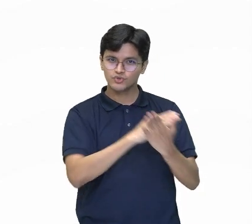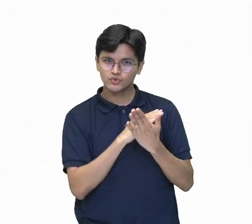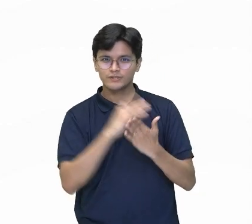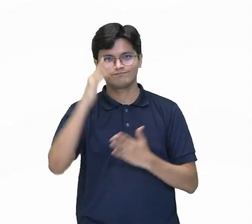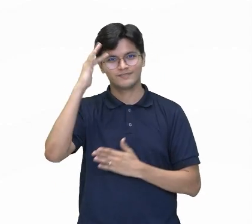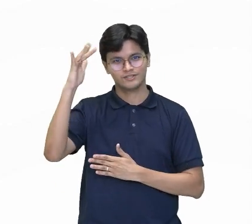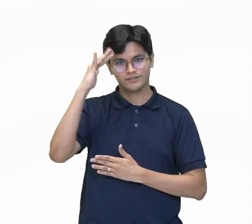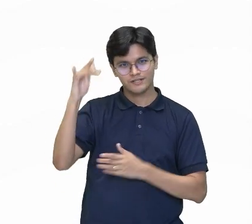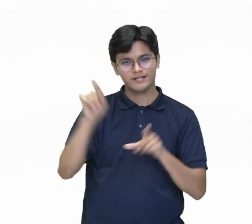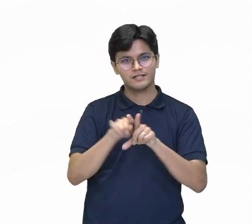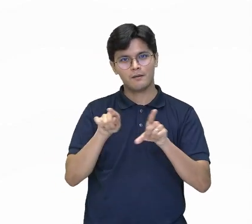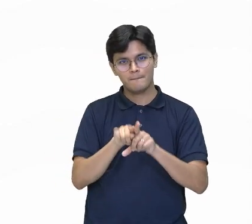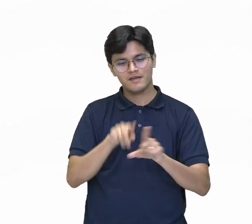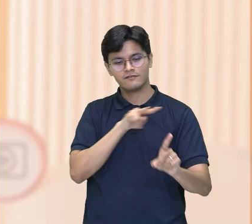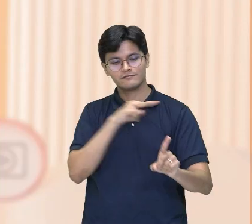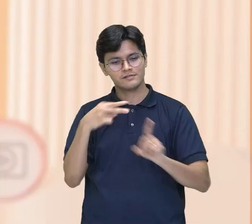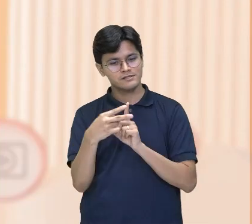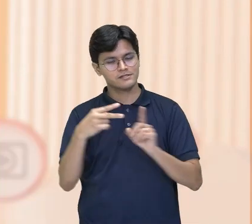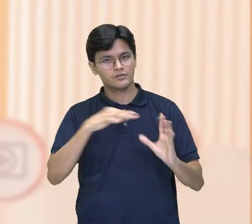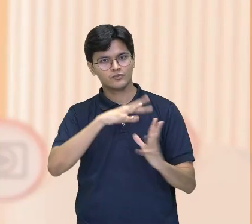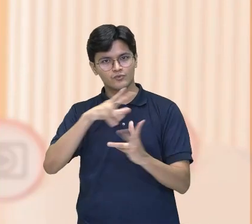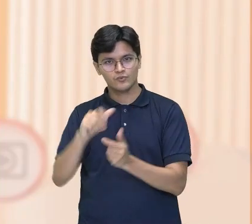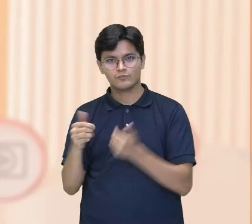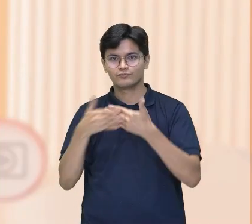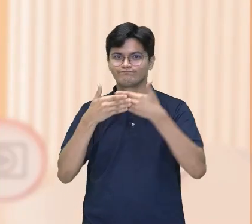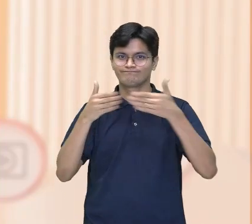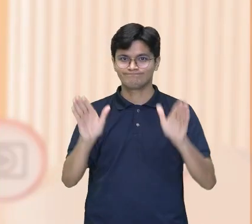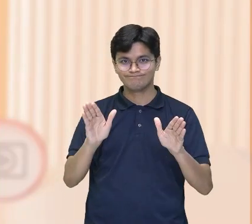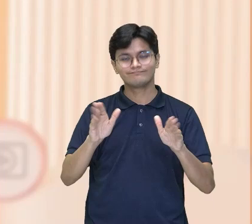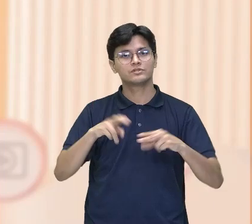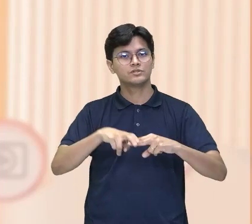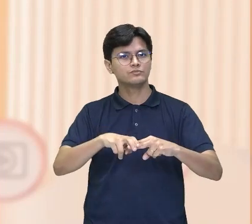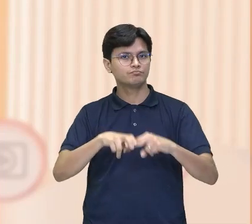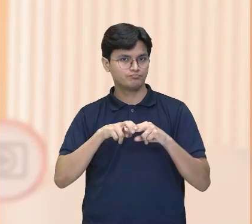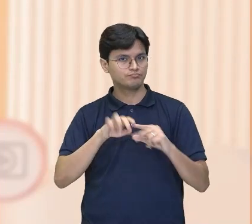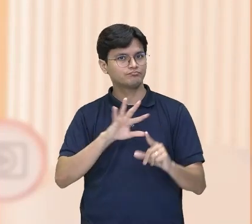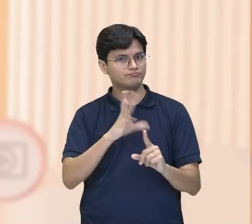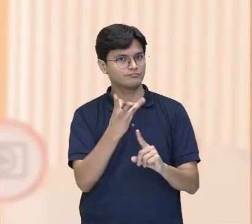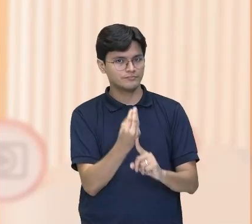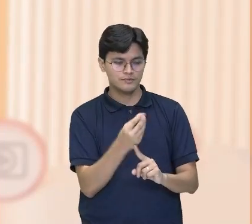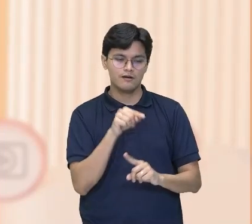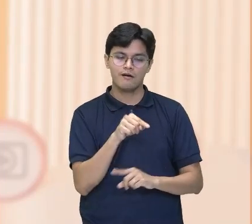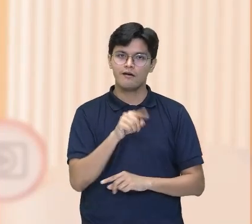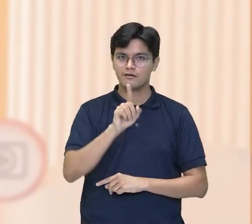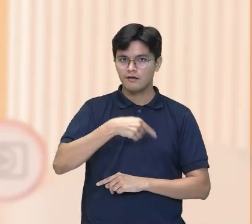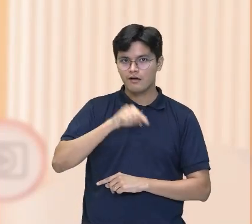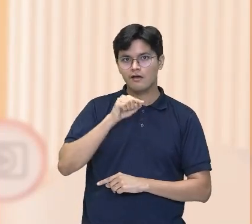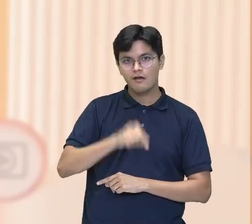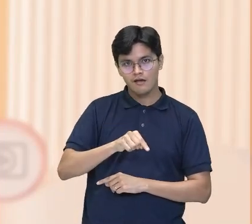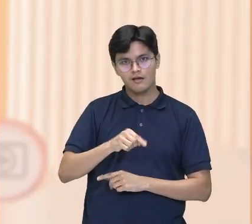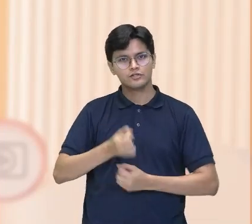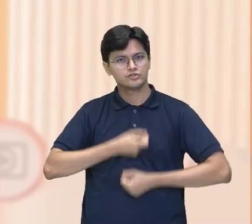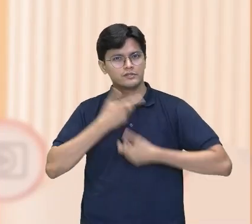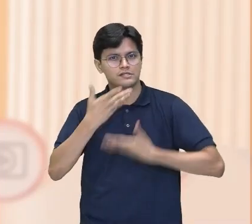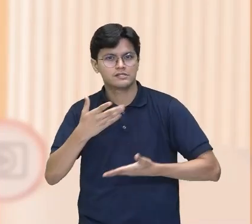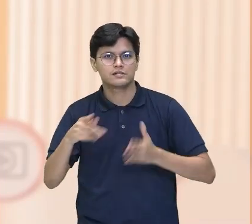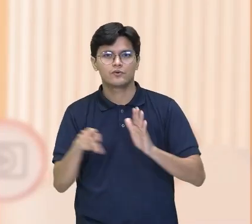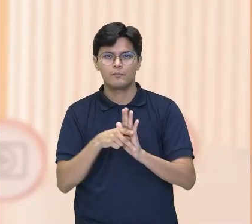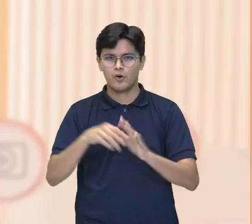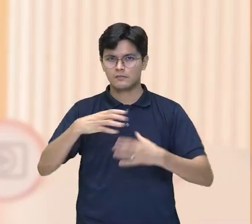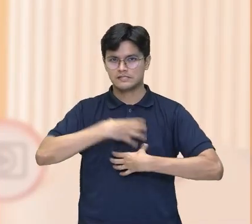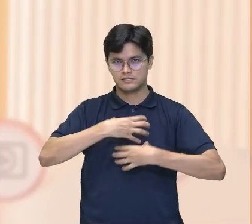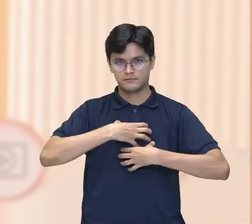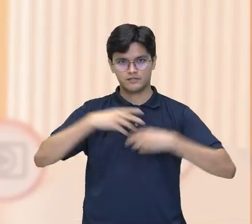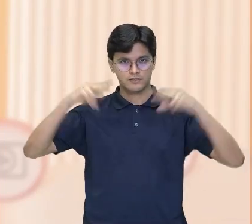ela é uma expressão da sensibilidade do espírito humano. Não é todo mundo que vê um quadro, por exemplo, um desenho,